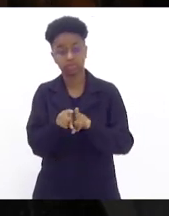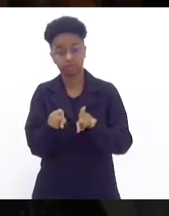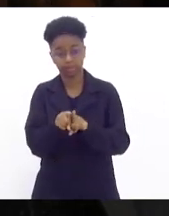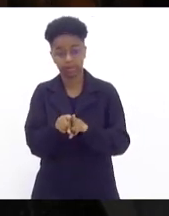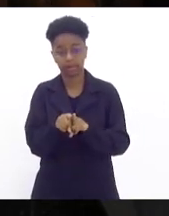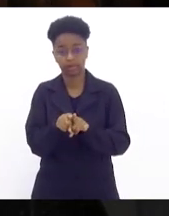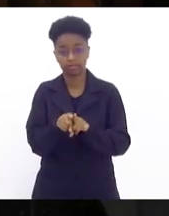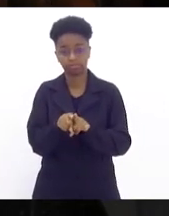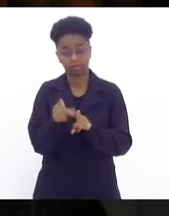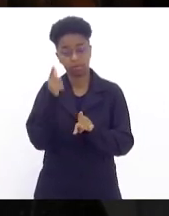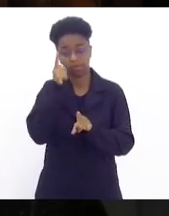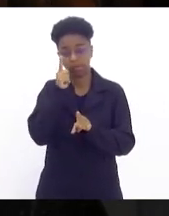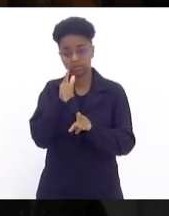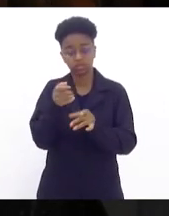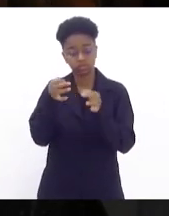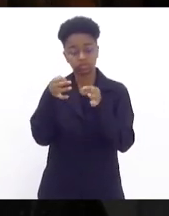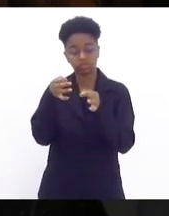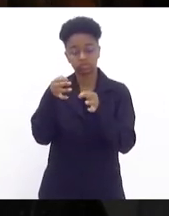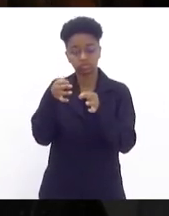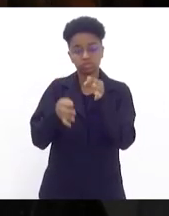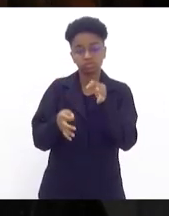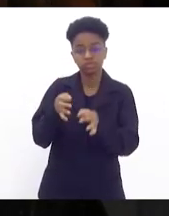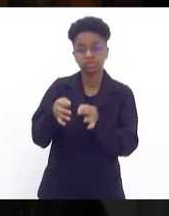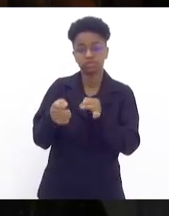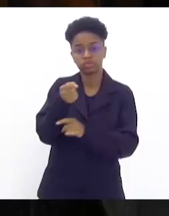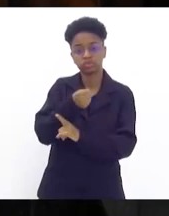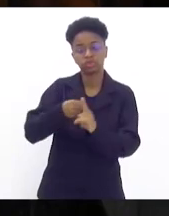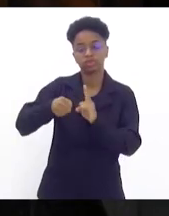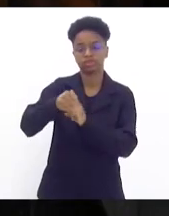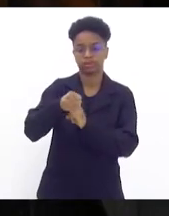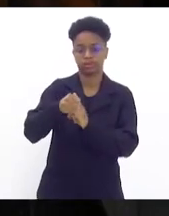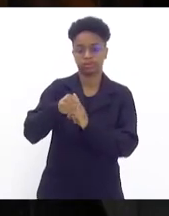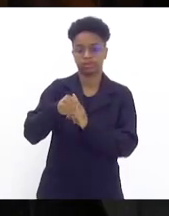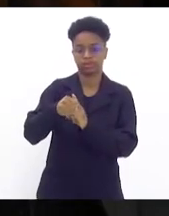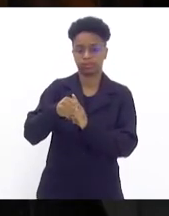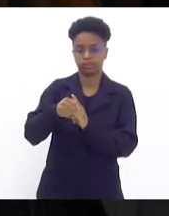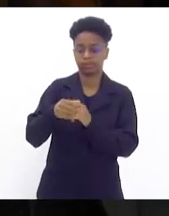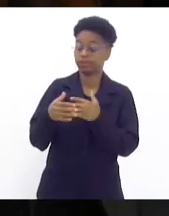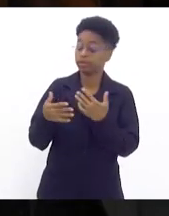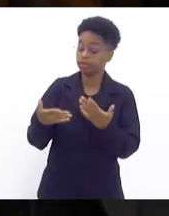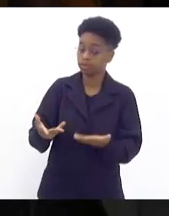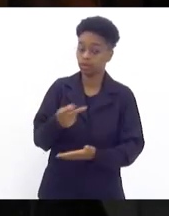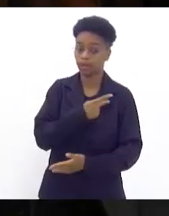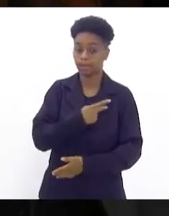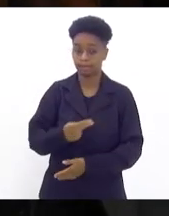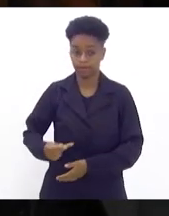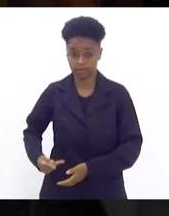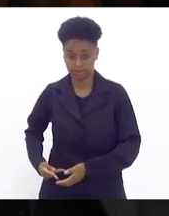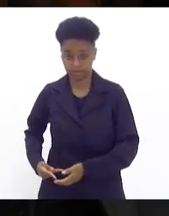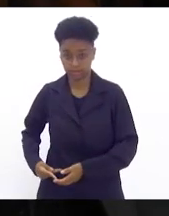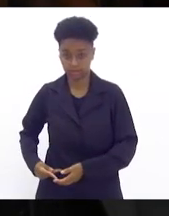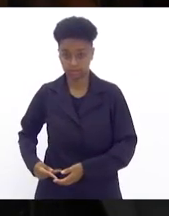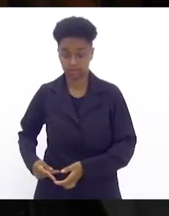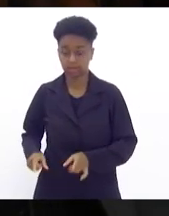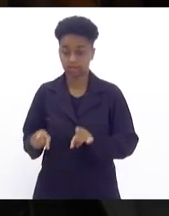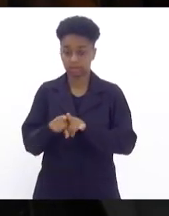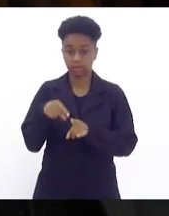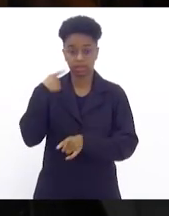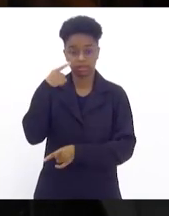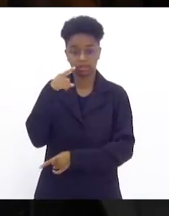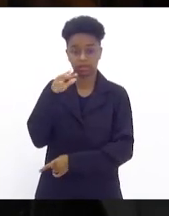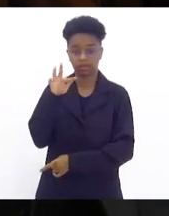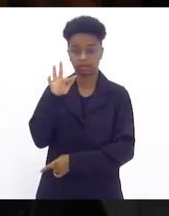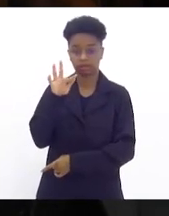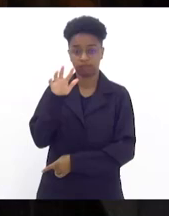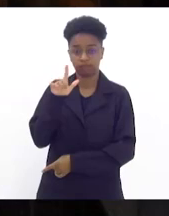justiça social a esse é o presidente e o deputado Flávio serafini